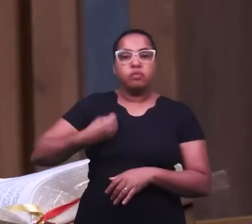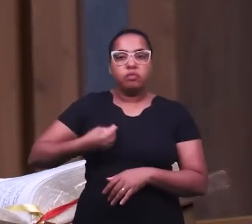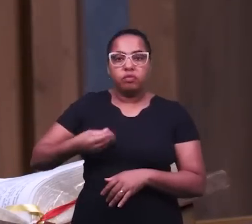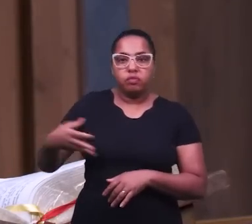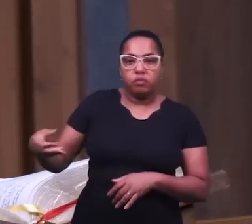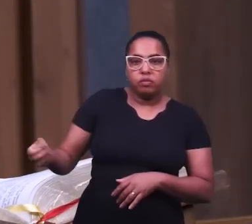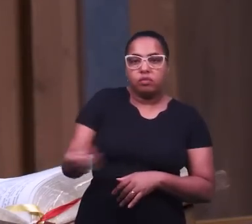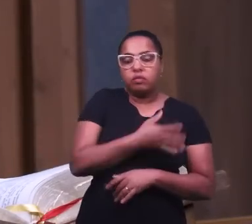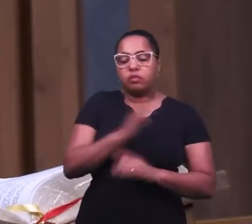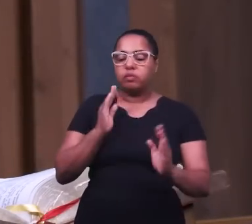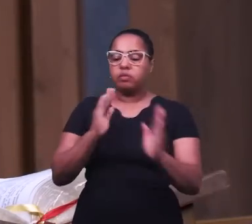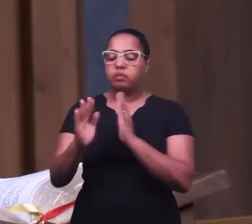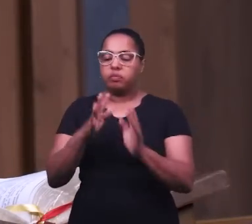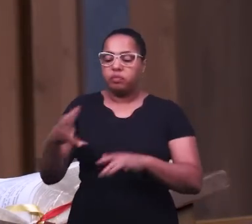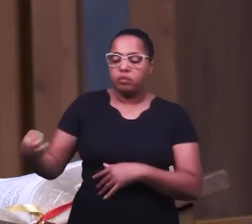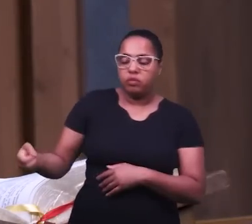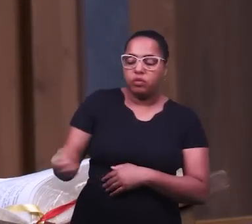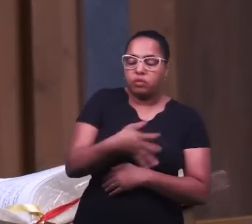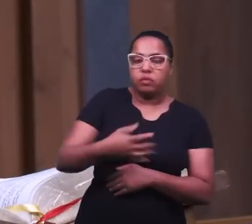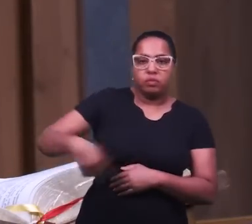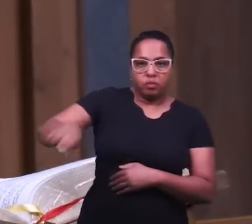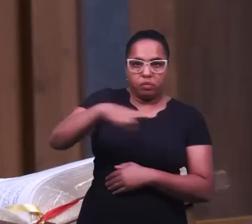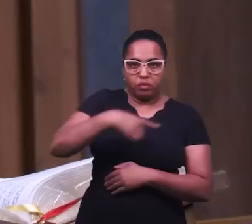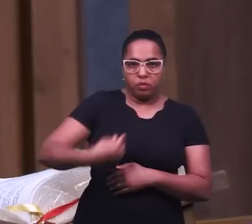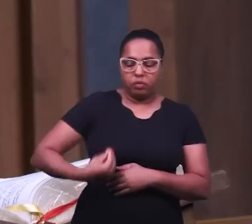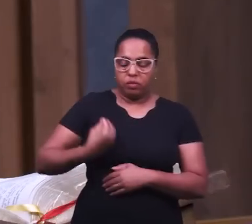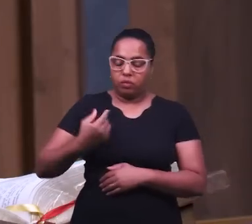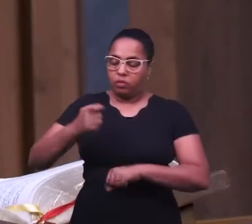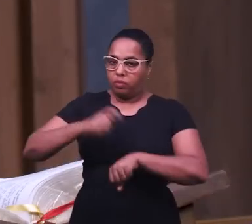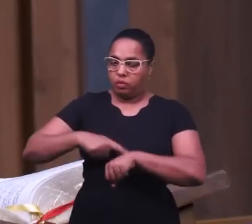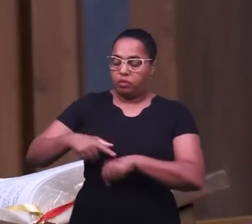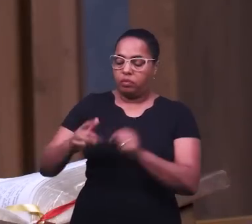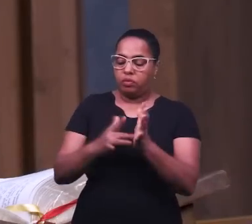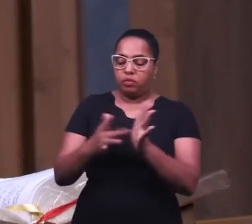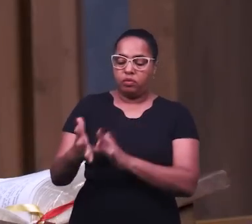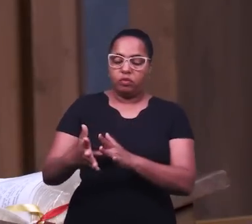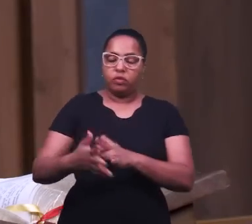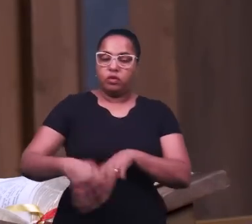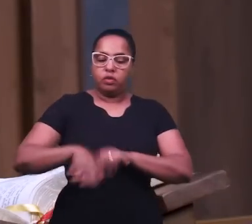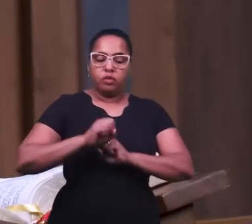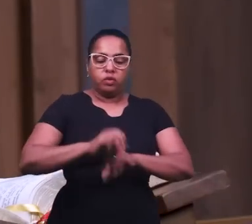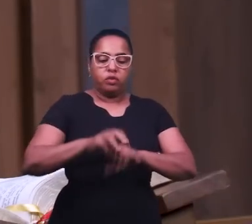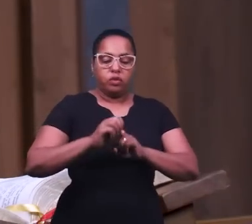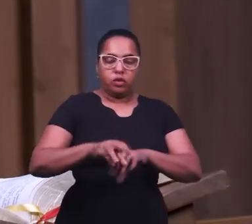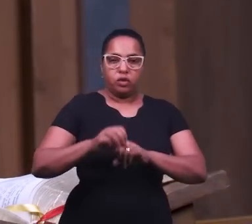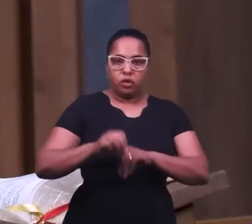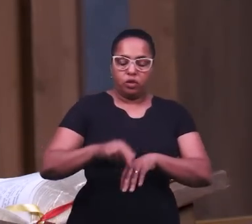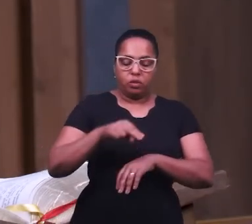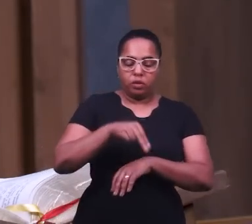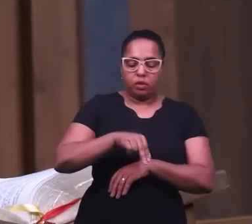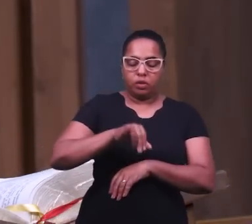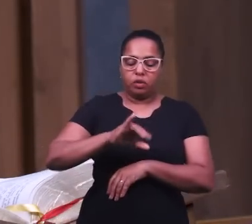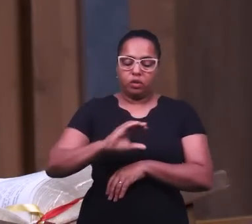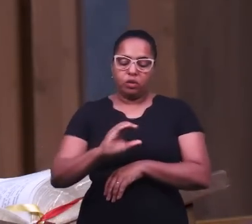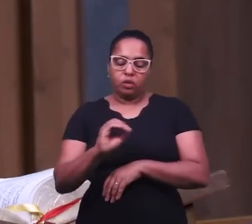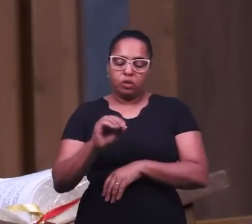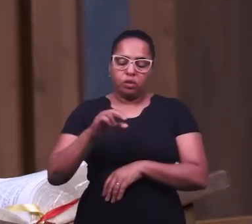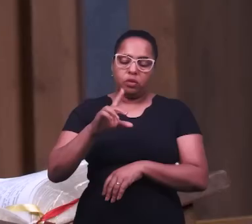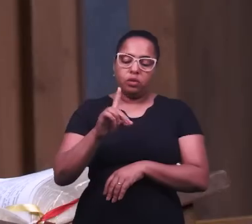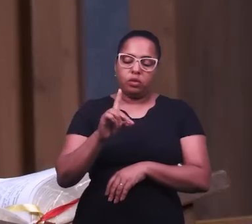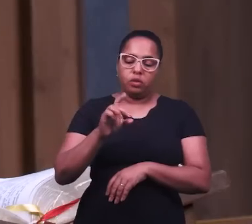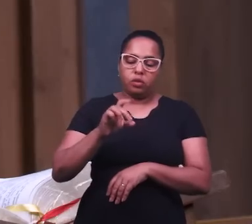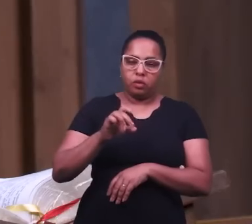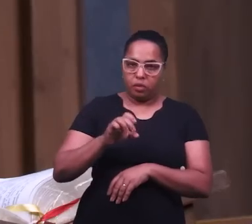nova vida, um novo momento em nós. Foi como quando Jesus ensinou isso para Nicodemos. Ele disse: Nicodemos, necessário vos